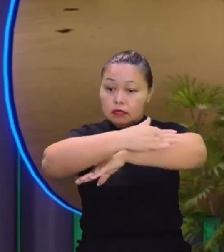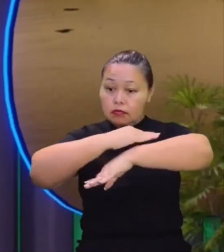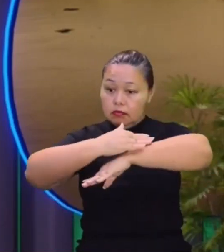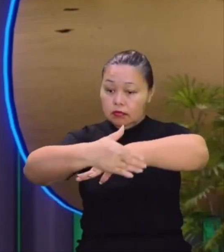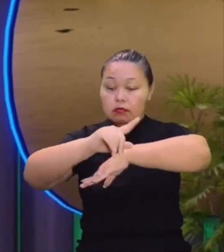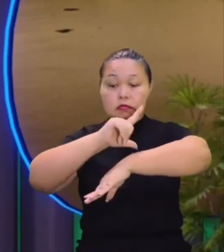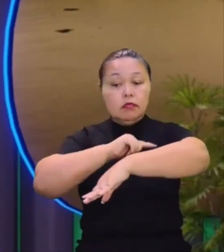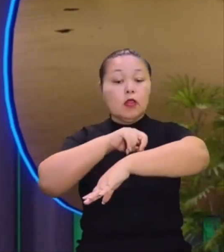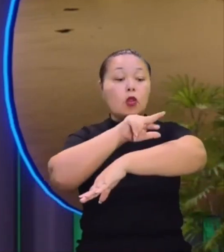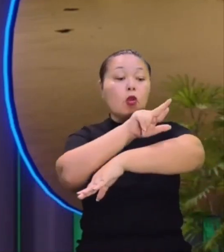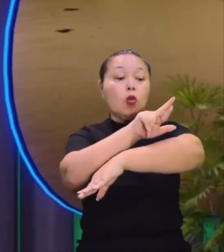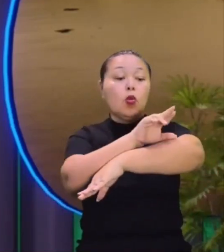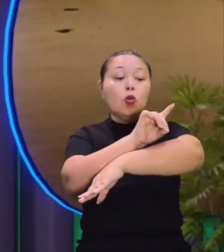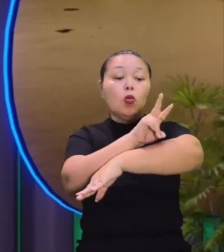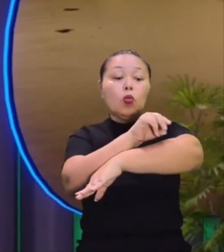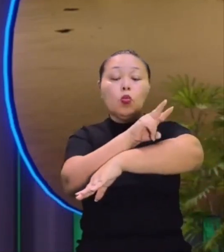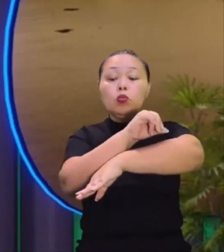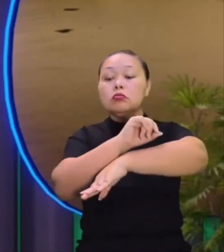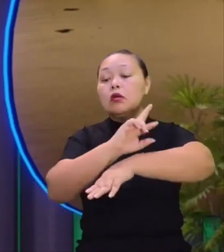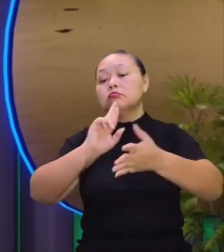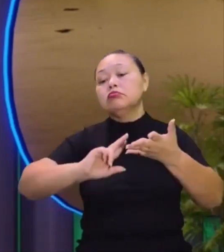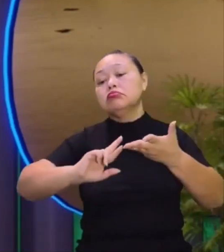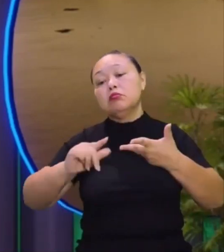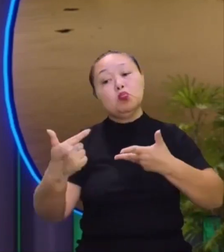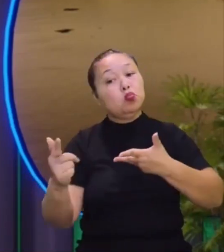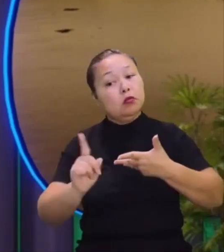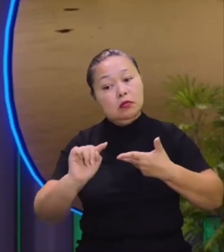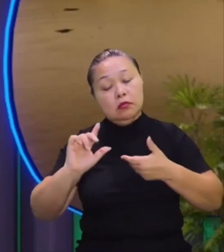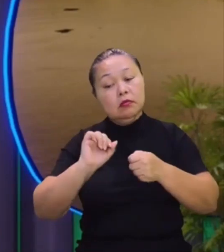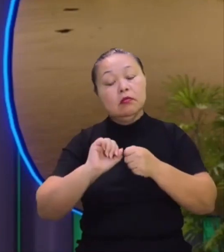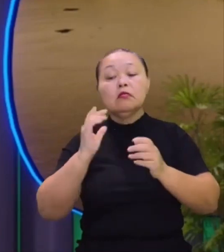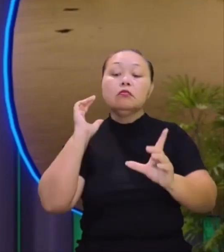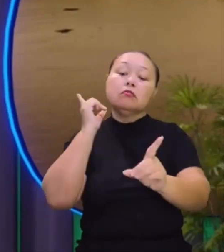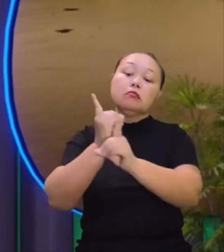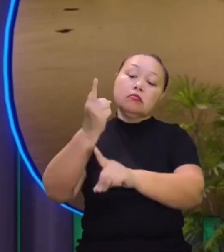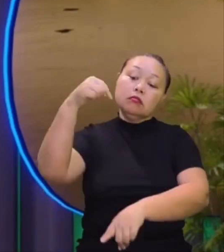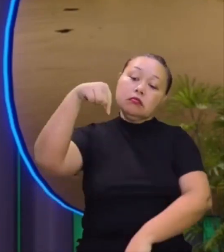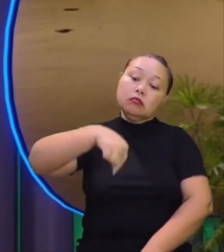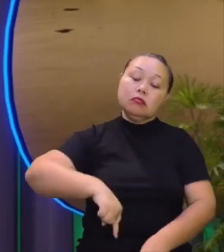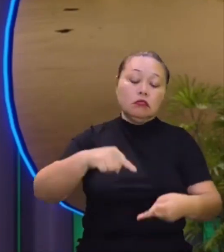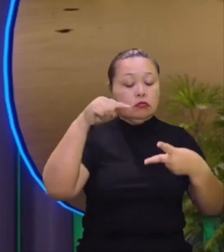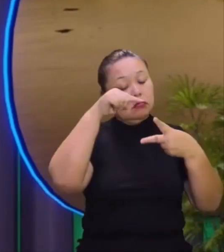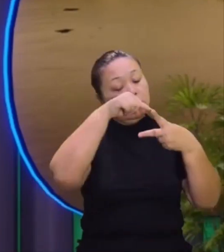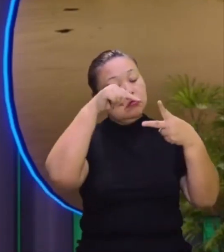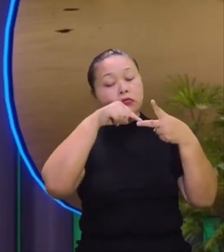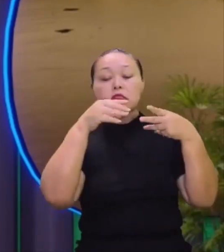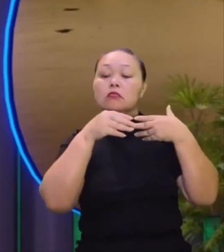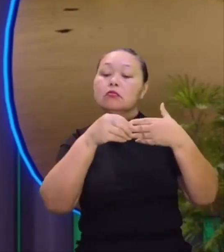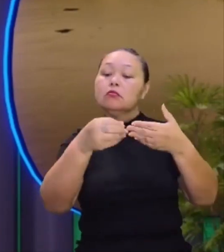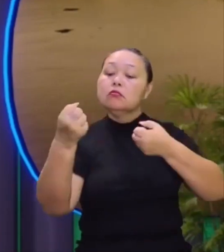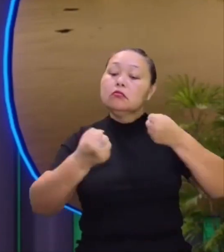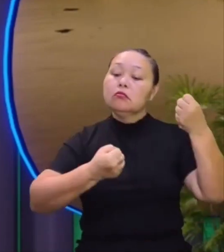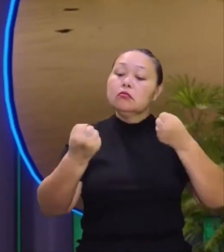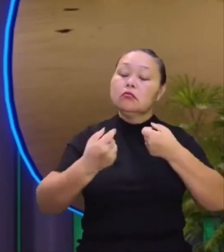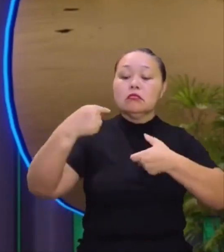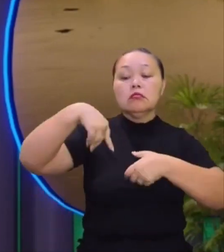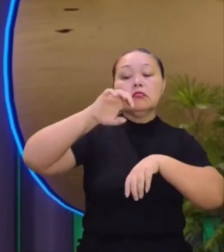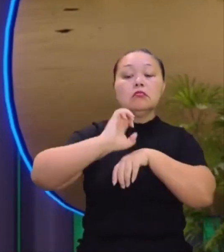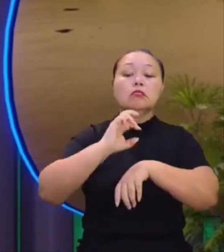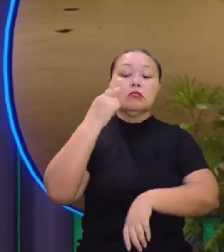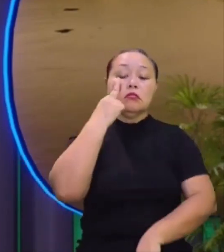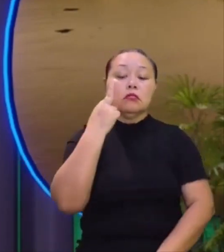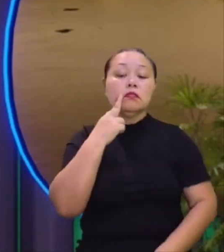ela não é diversificada, porque a gente vai encontrar, principalmente aqui, 2 tipos de transporte dentro do